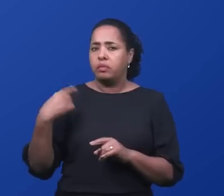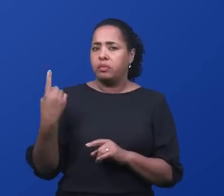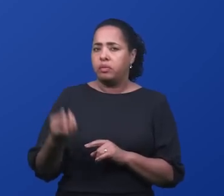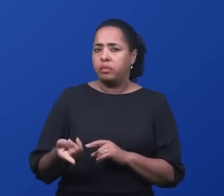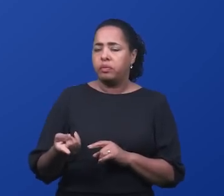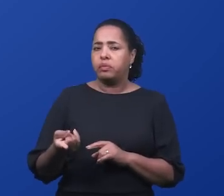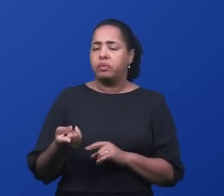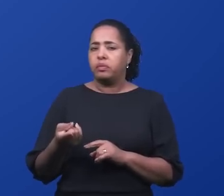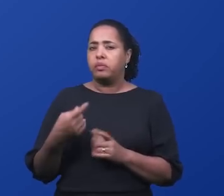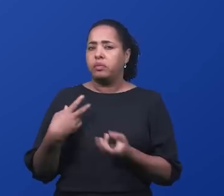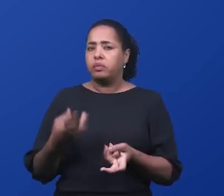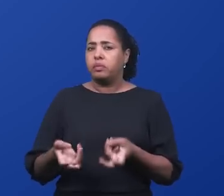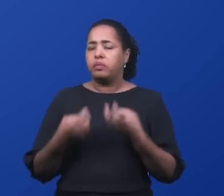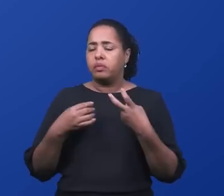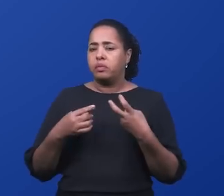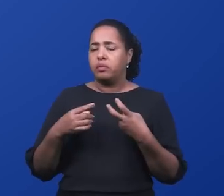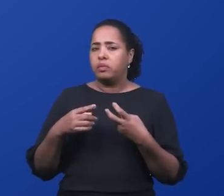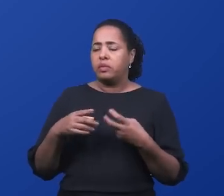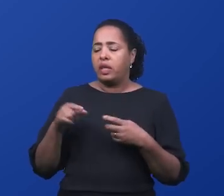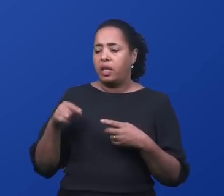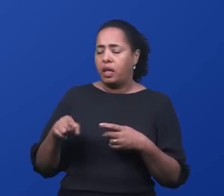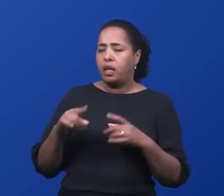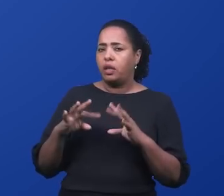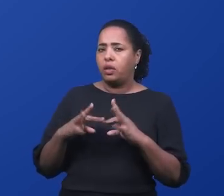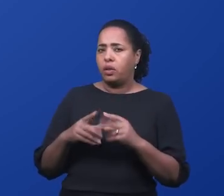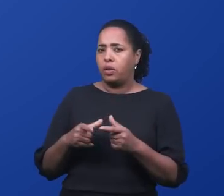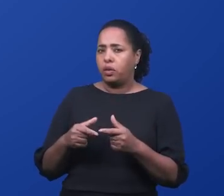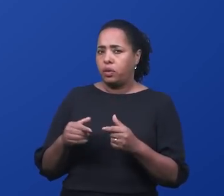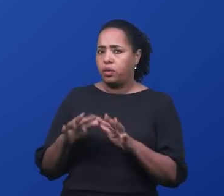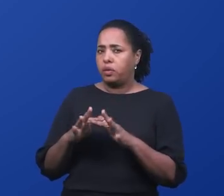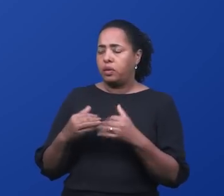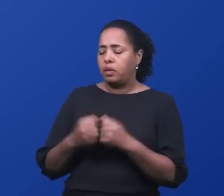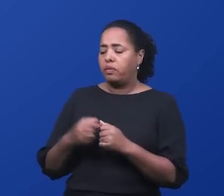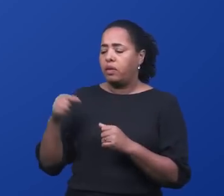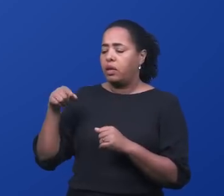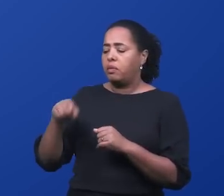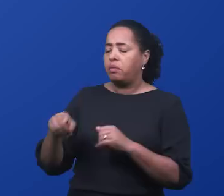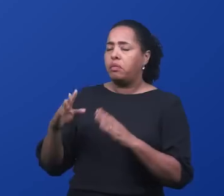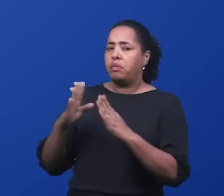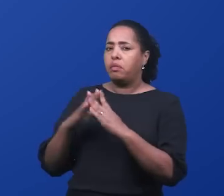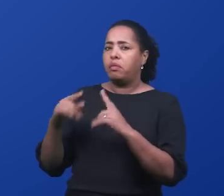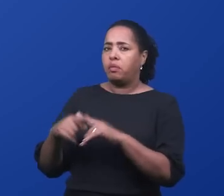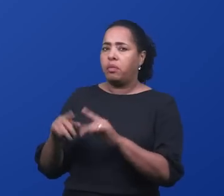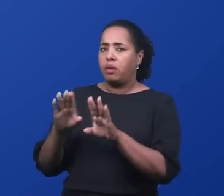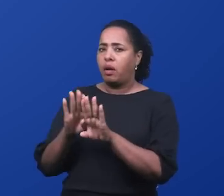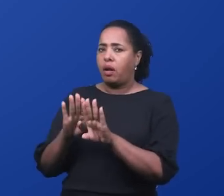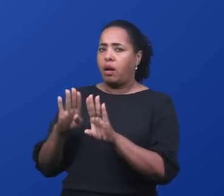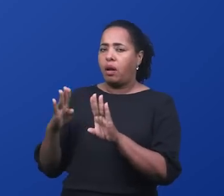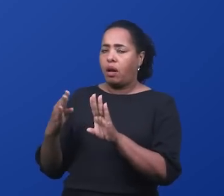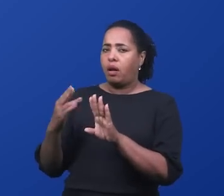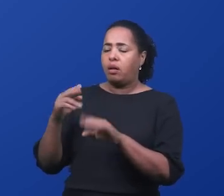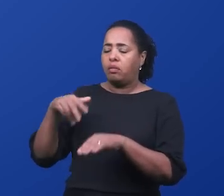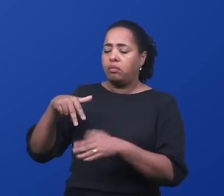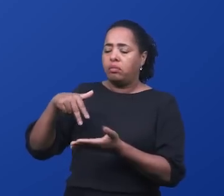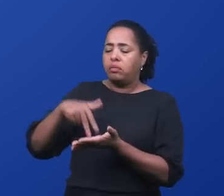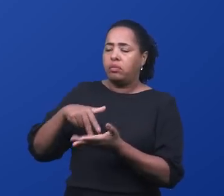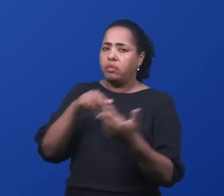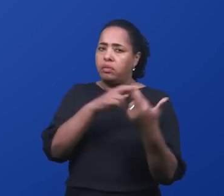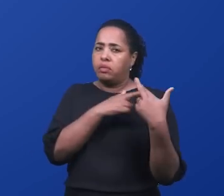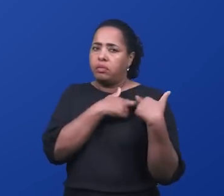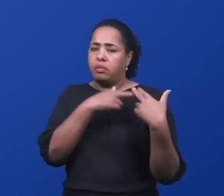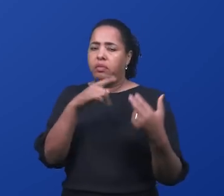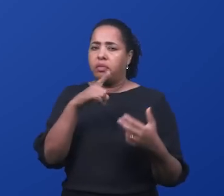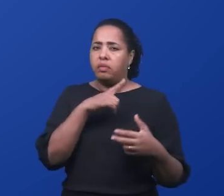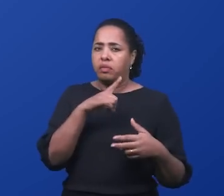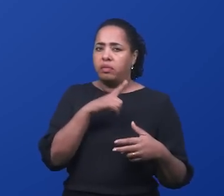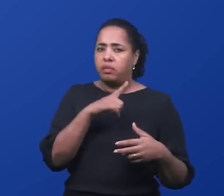frente, ele e toda a família dele serviram no templo como porteiros, né? E ali